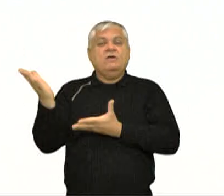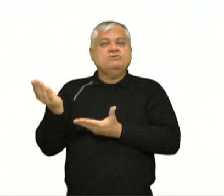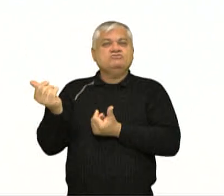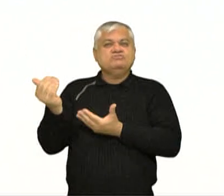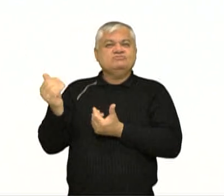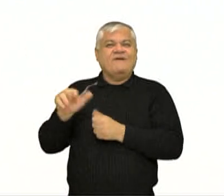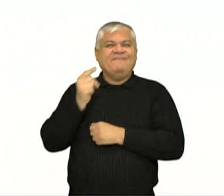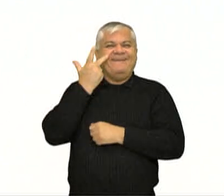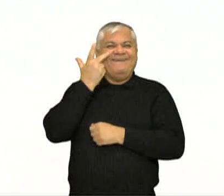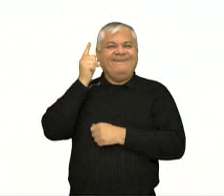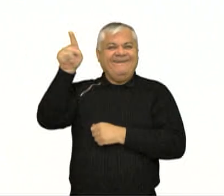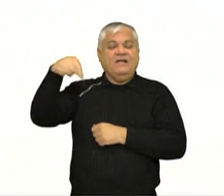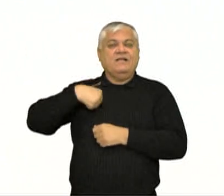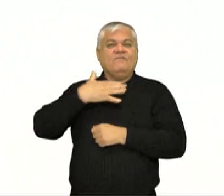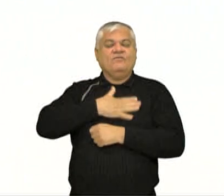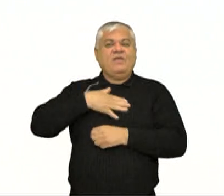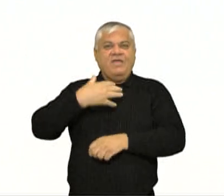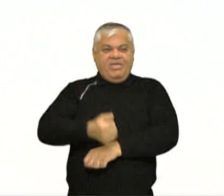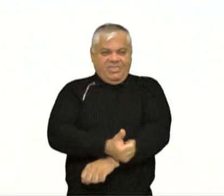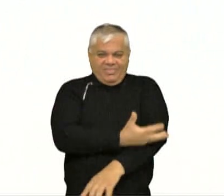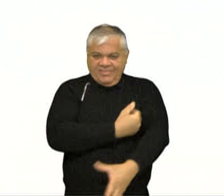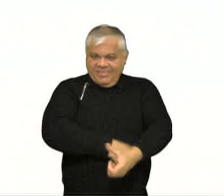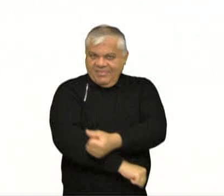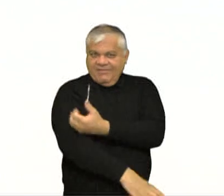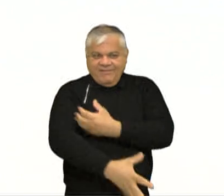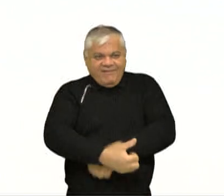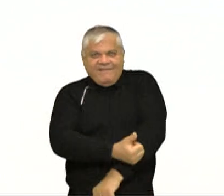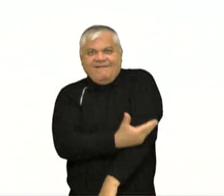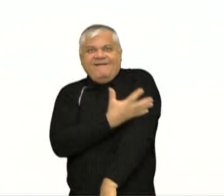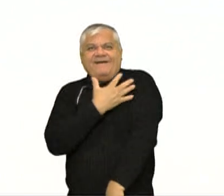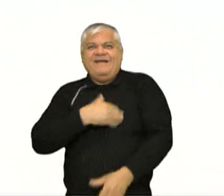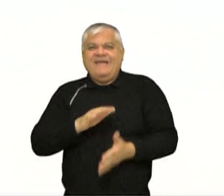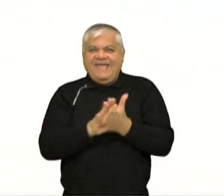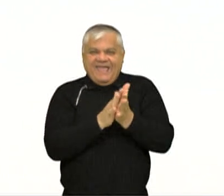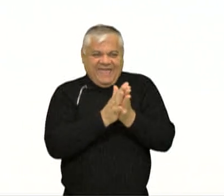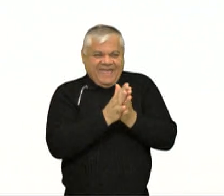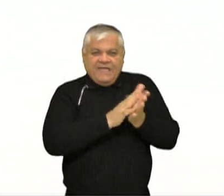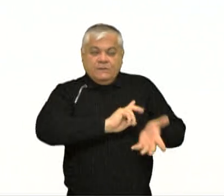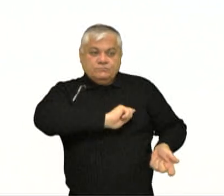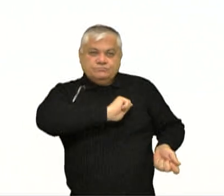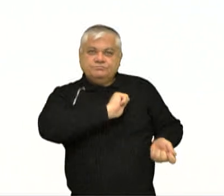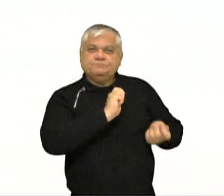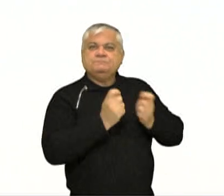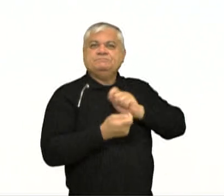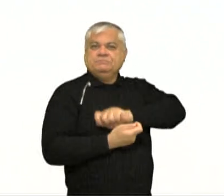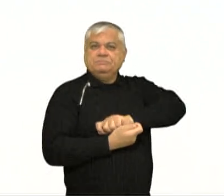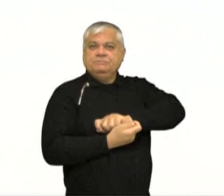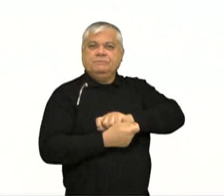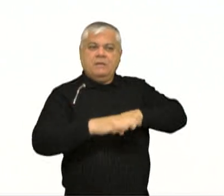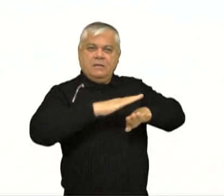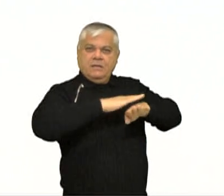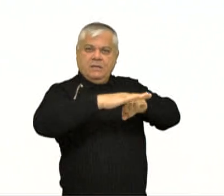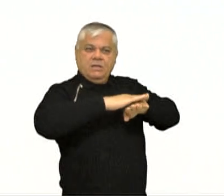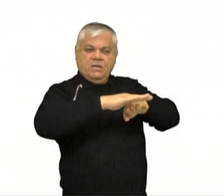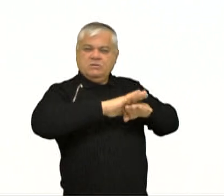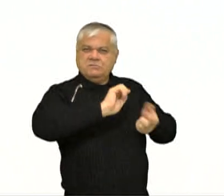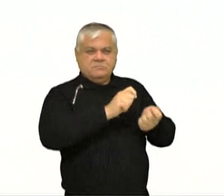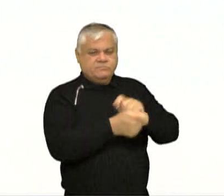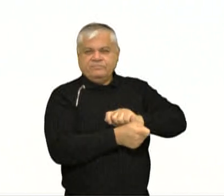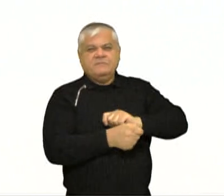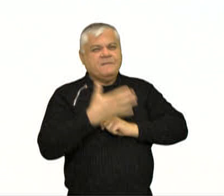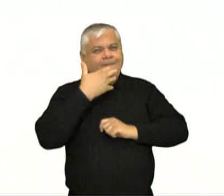em busca de emoção e adrenalina, adequaram as provas realizadas no asfalto para as